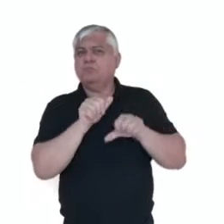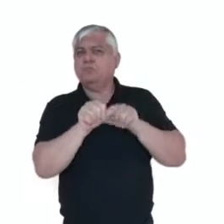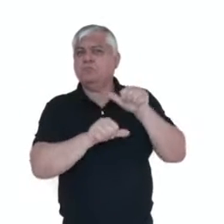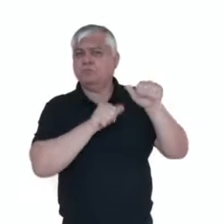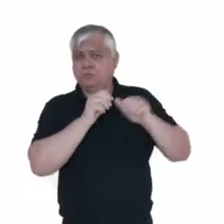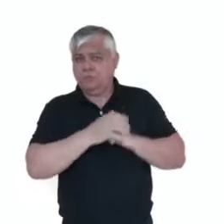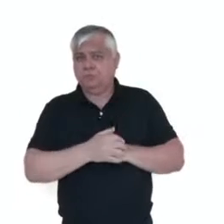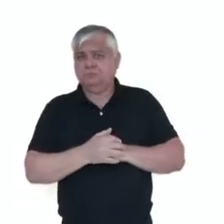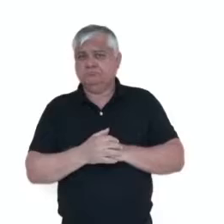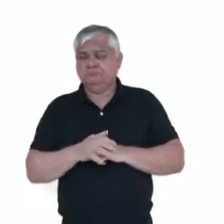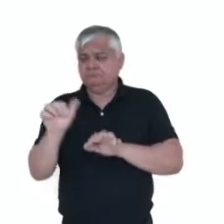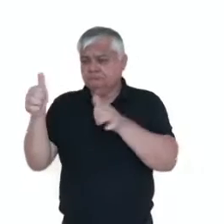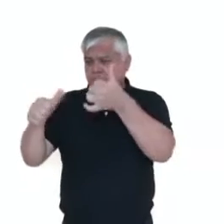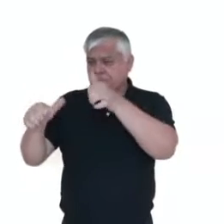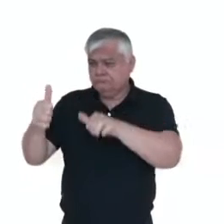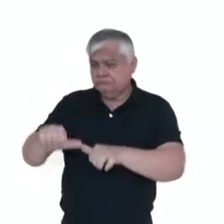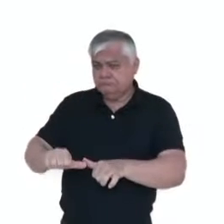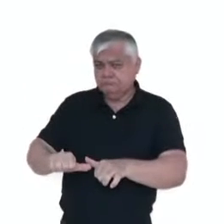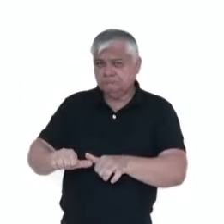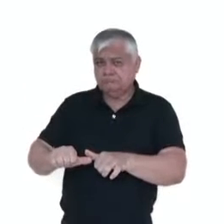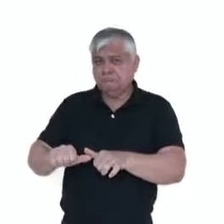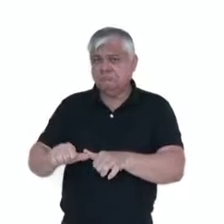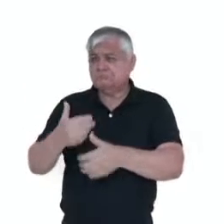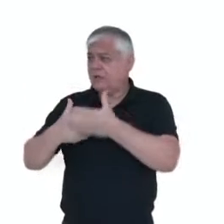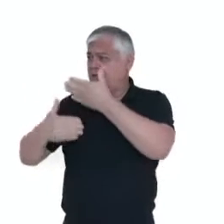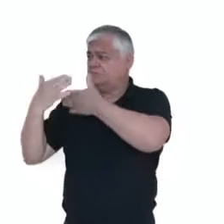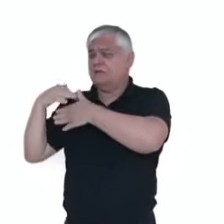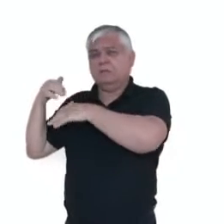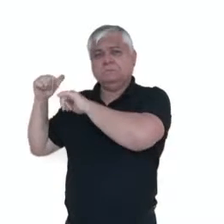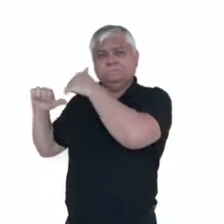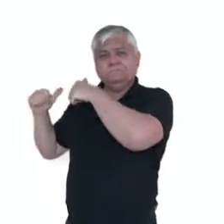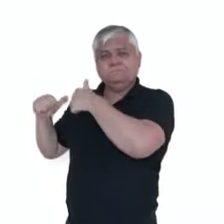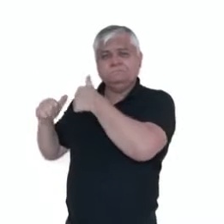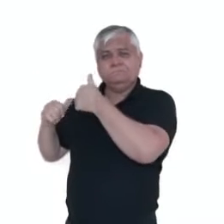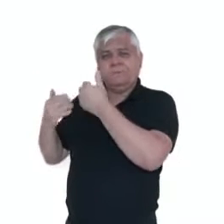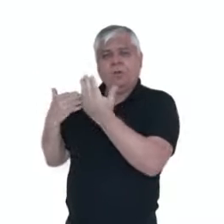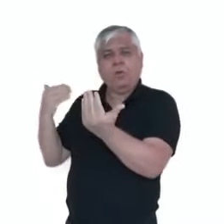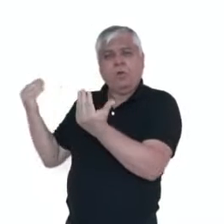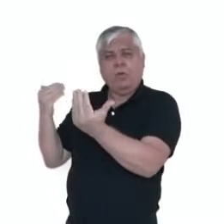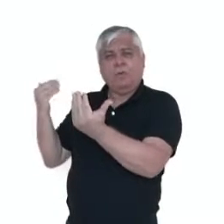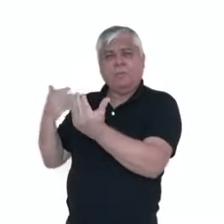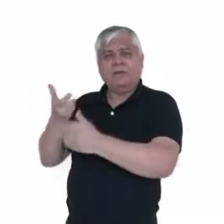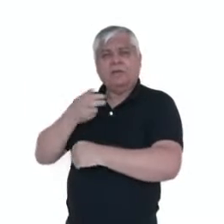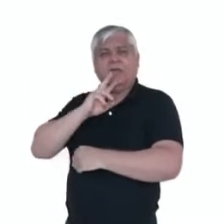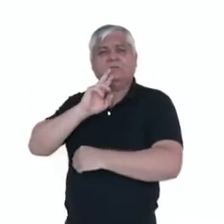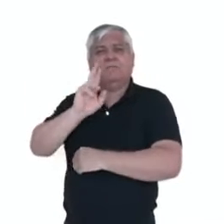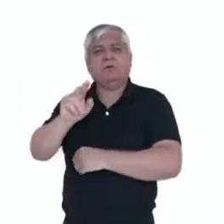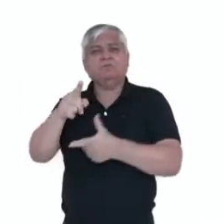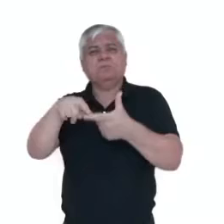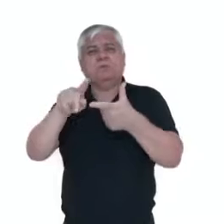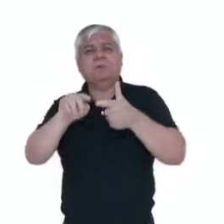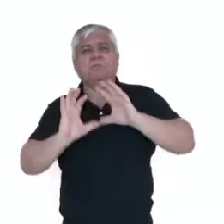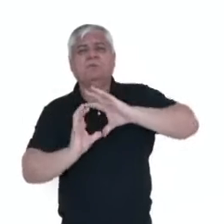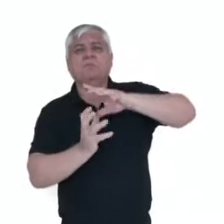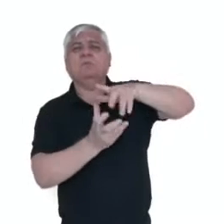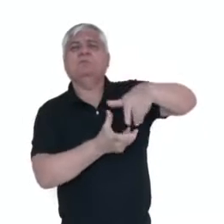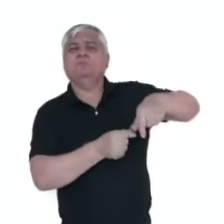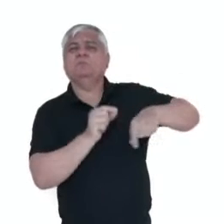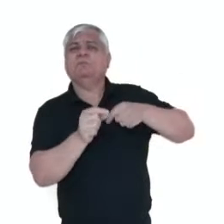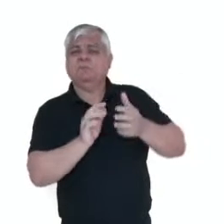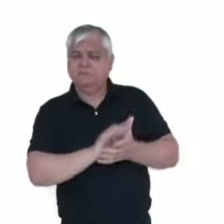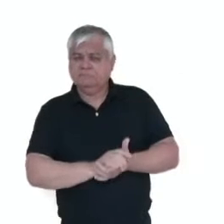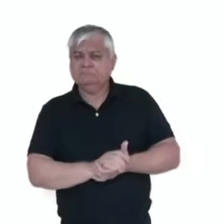Avaliamos o presente e o passado para buscarmos respostas sobre as ameaças globais que atualmente